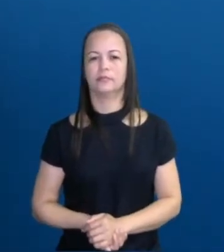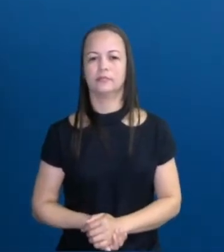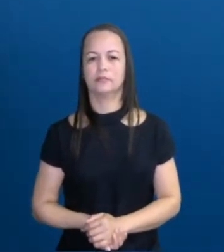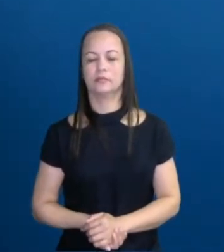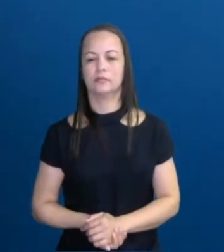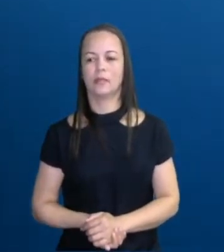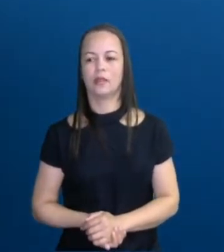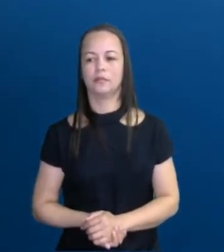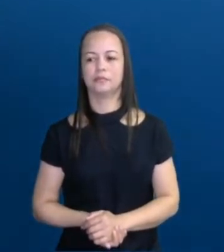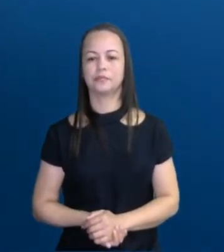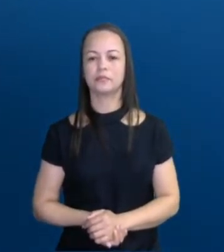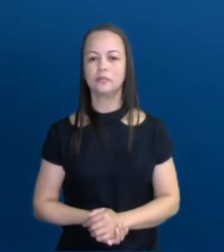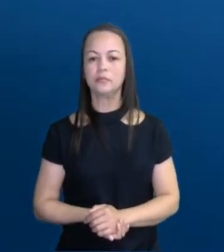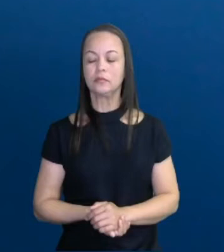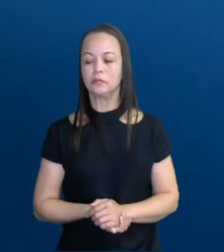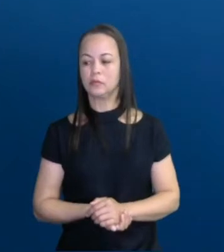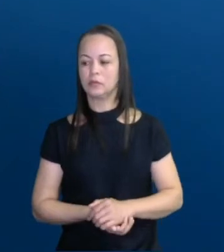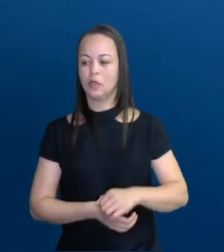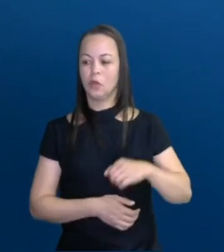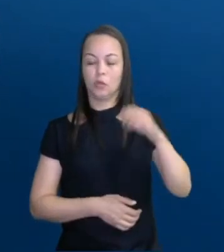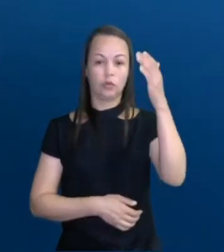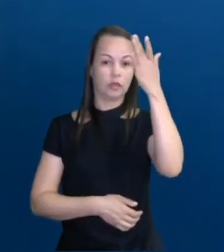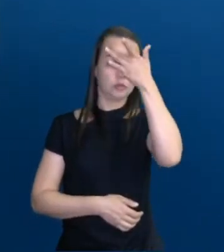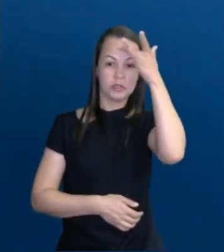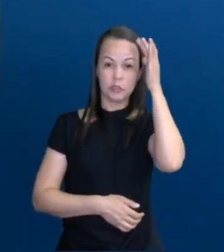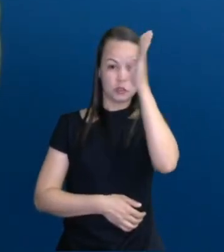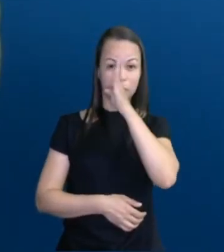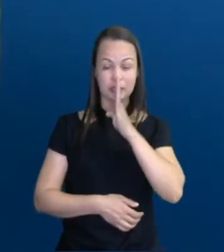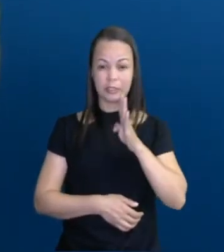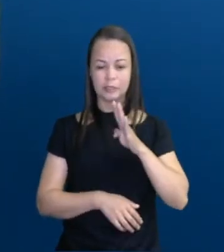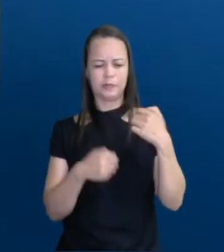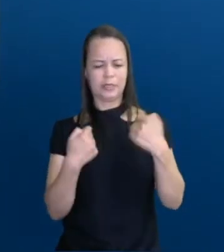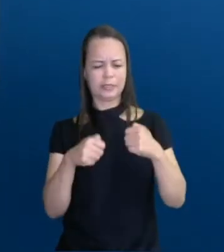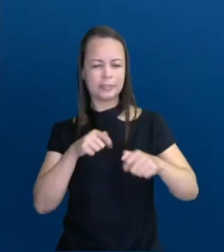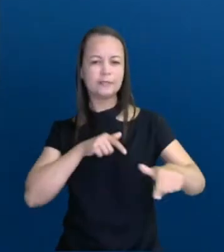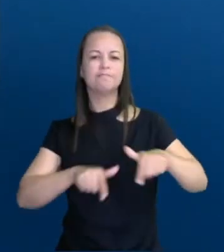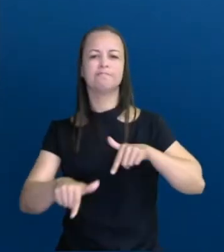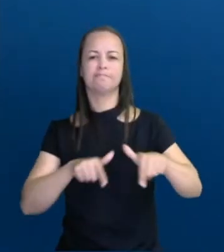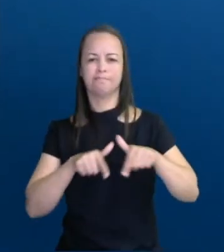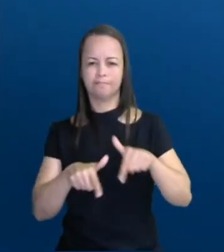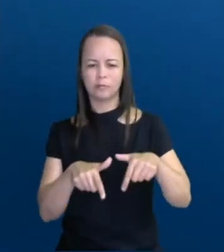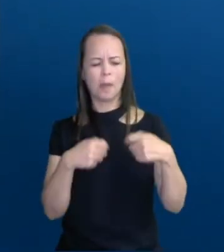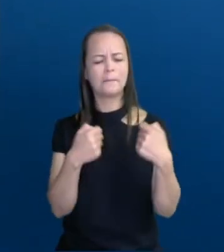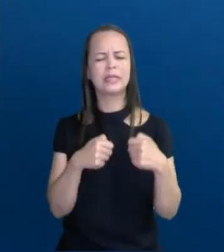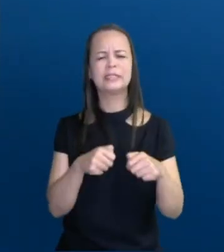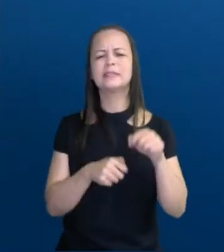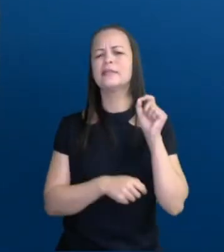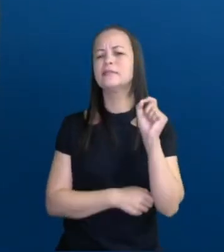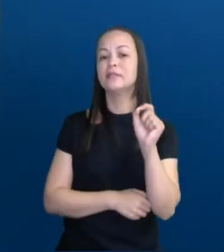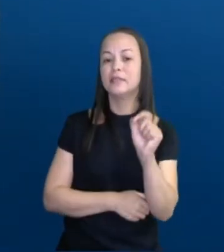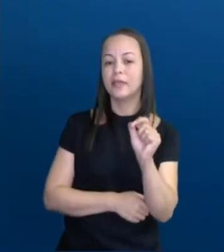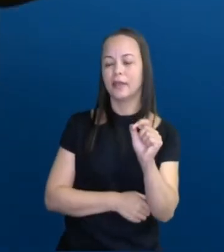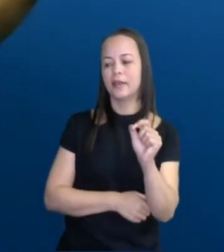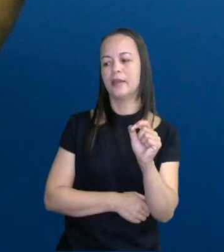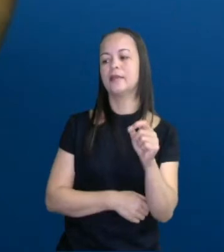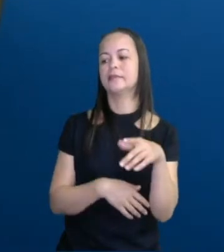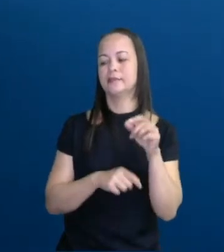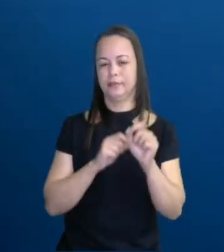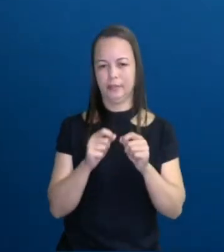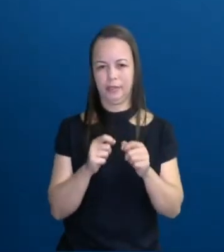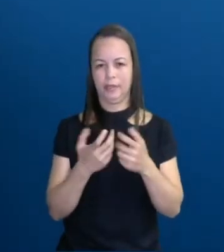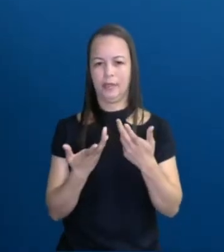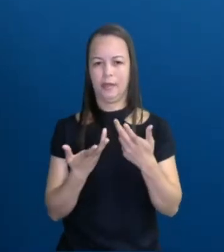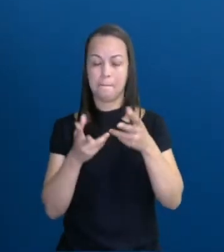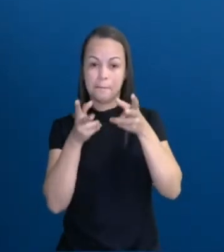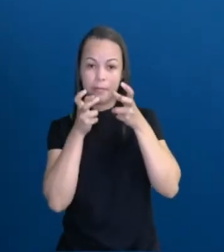Os brasileiros necessitam de emprego. Os brasileiros necessitam de quê? Quem necessita, necessita de alguma